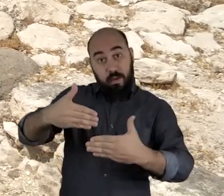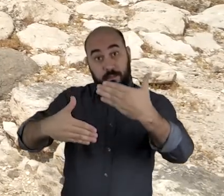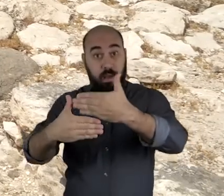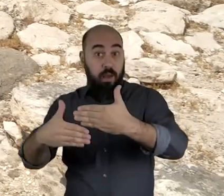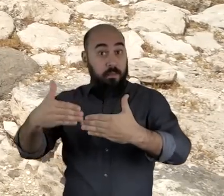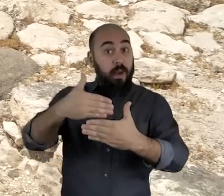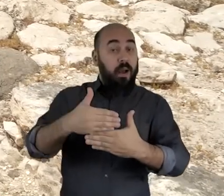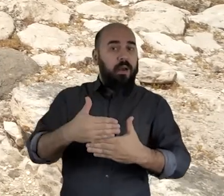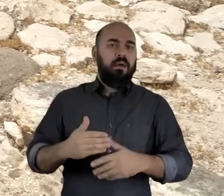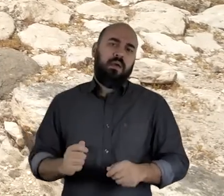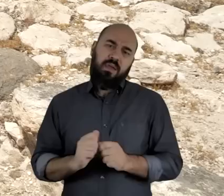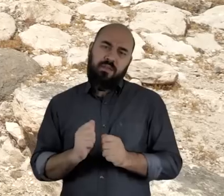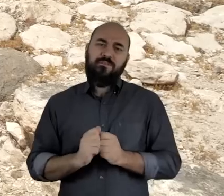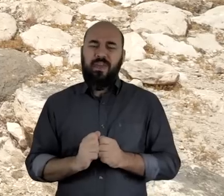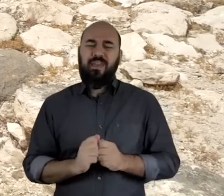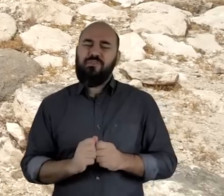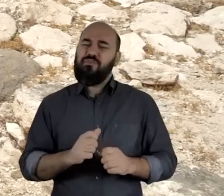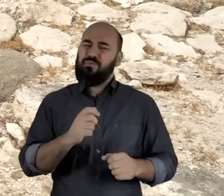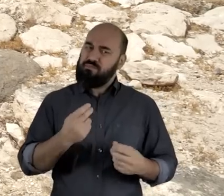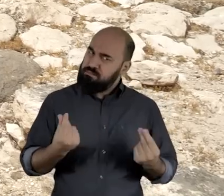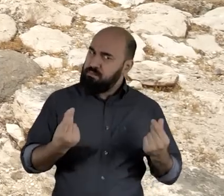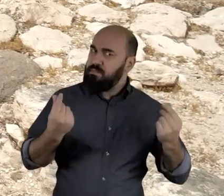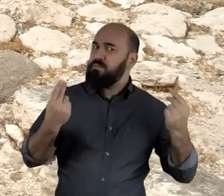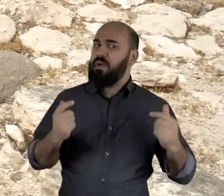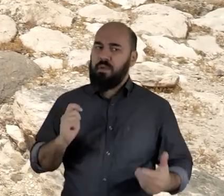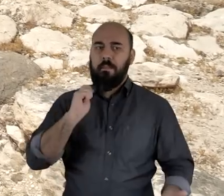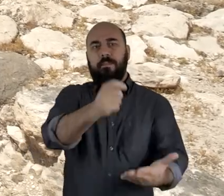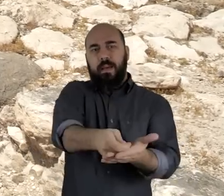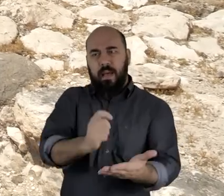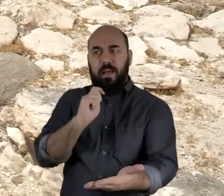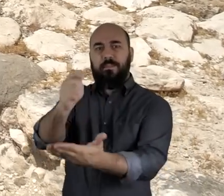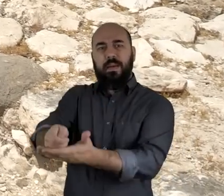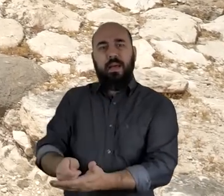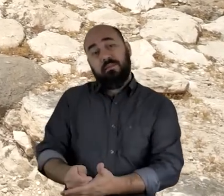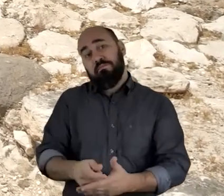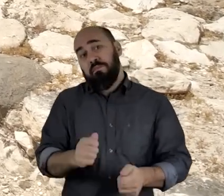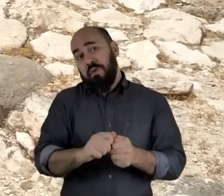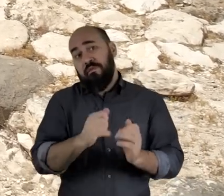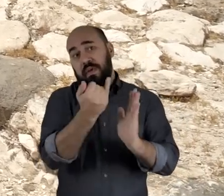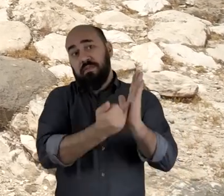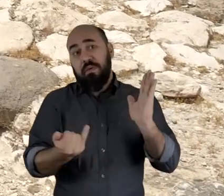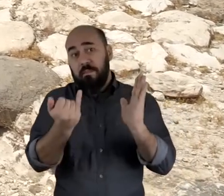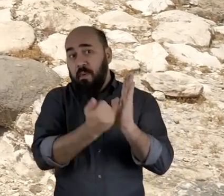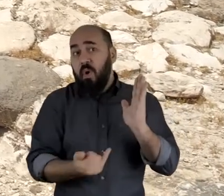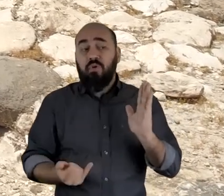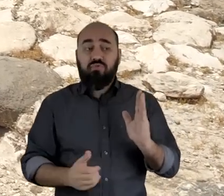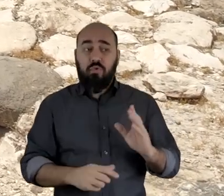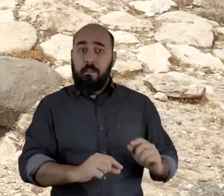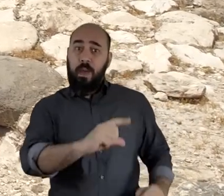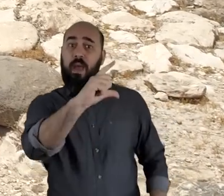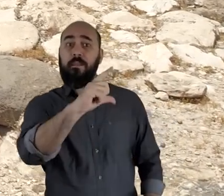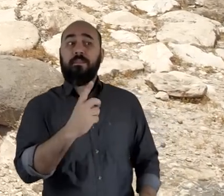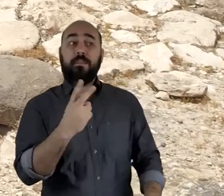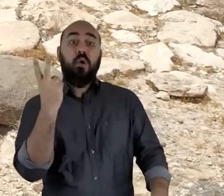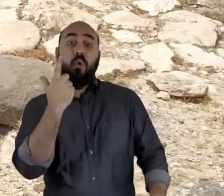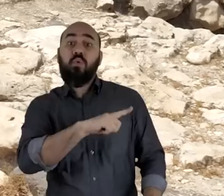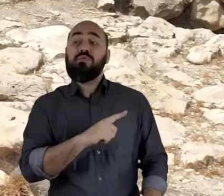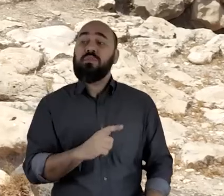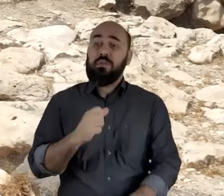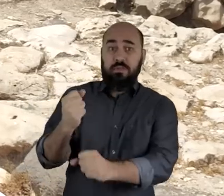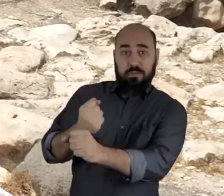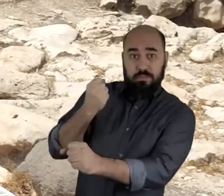na edificação dessas cidades ou na sua ampliação, que ele aumentou os impostos em Jerusalém por causa disto.